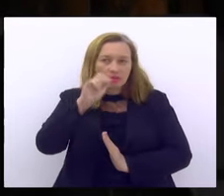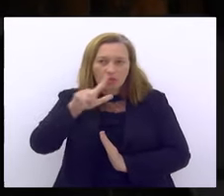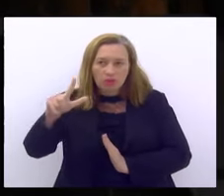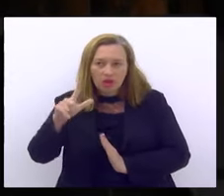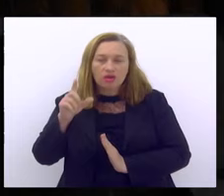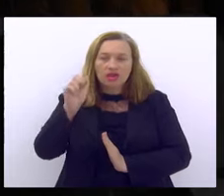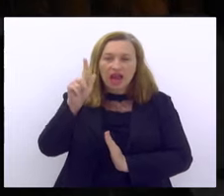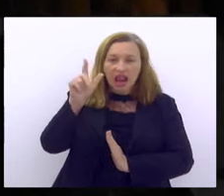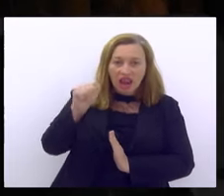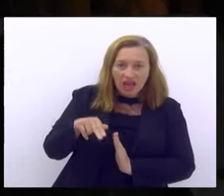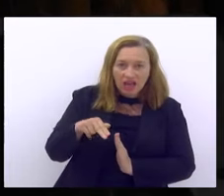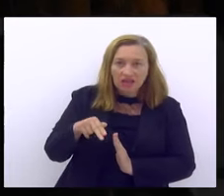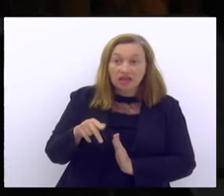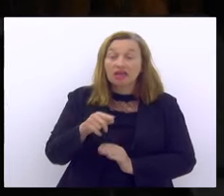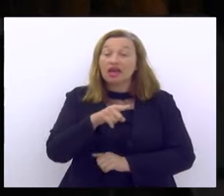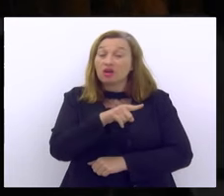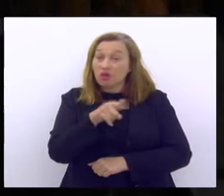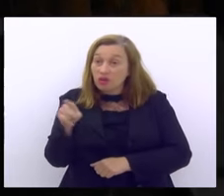É com essa